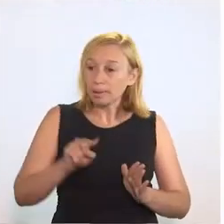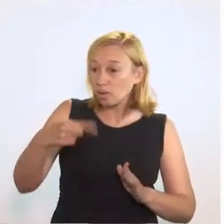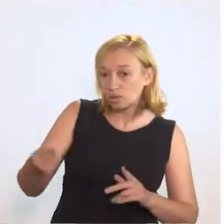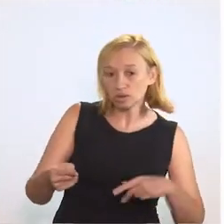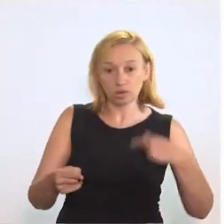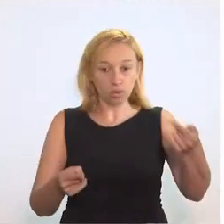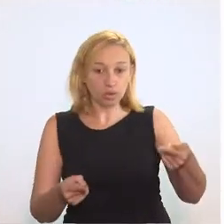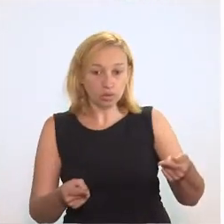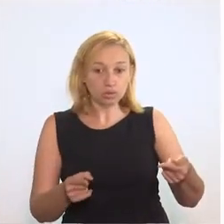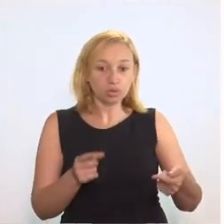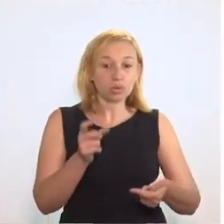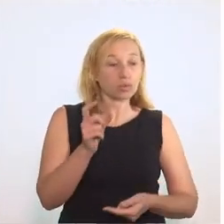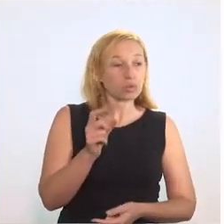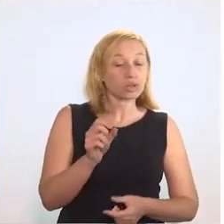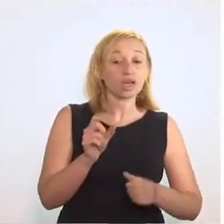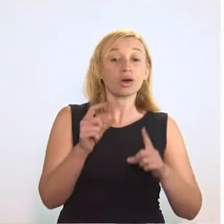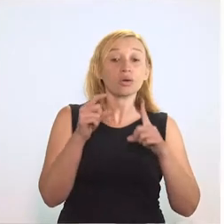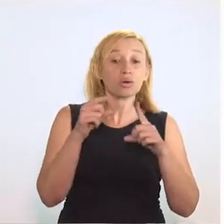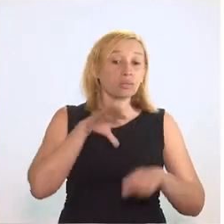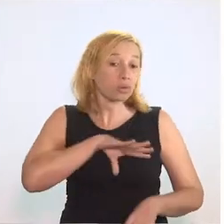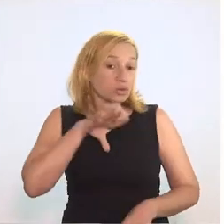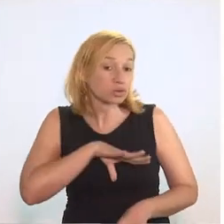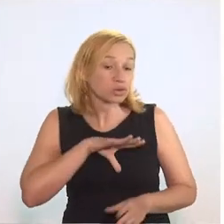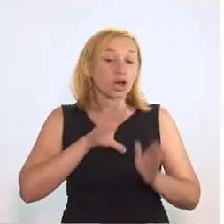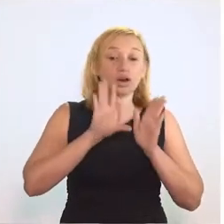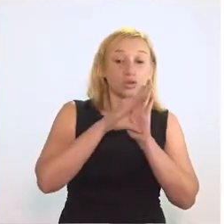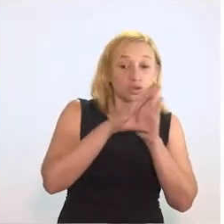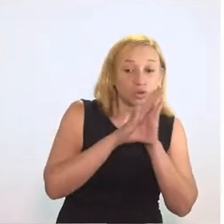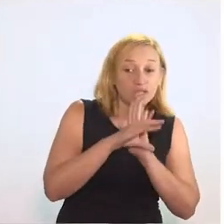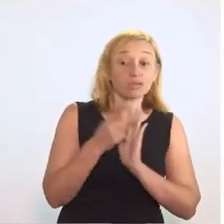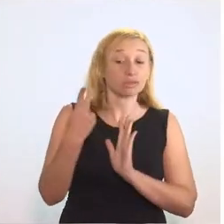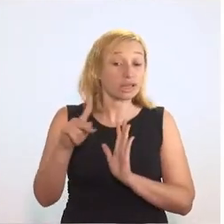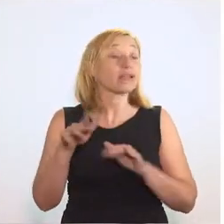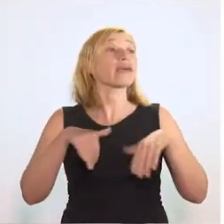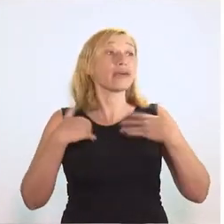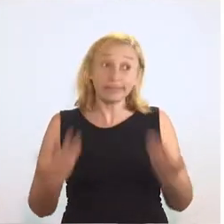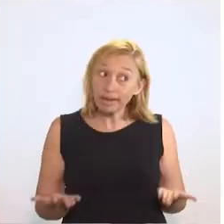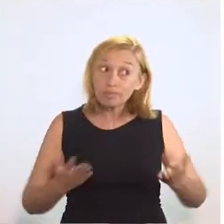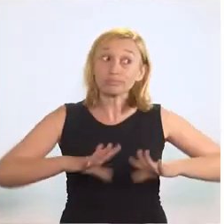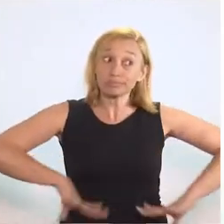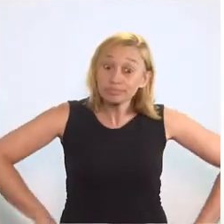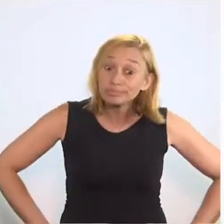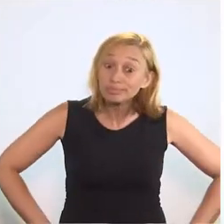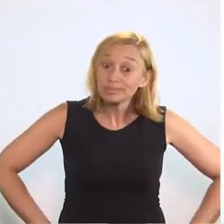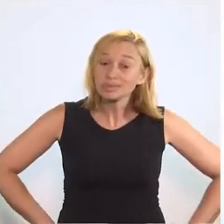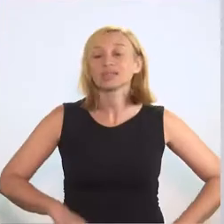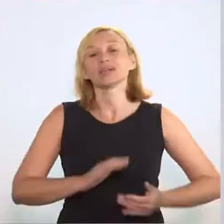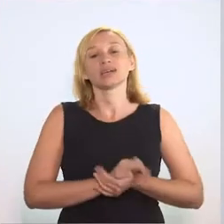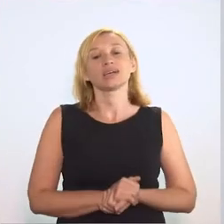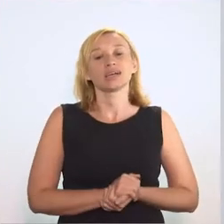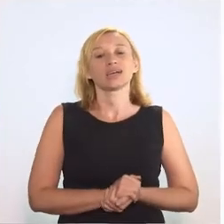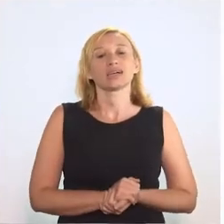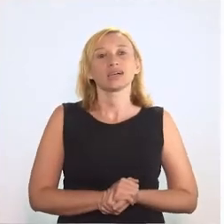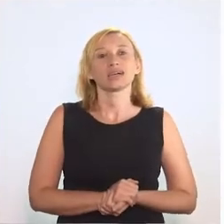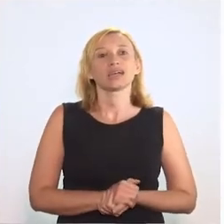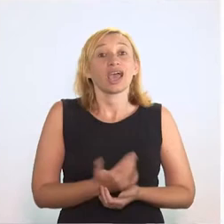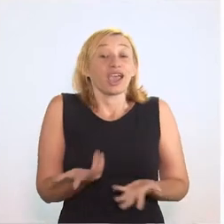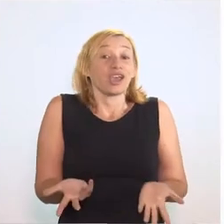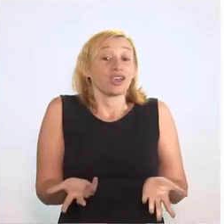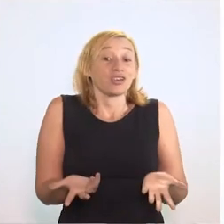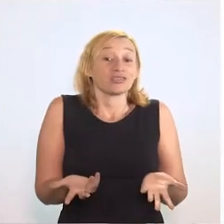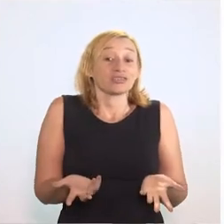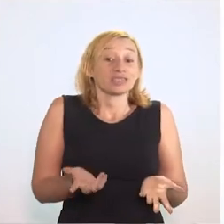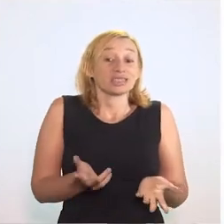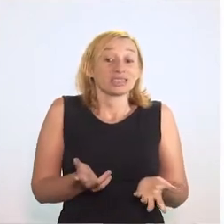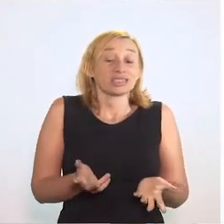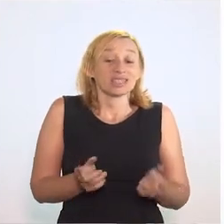um e para outro como é que é o português e o que significa os conceitos nele. Então, eu fico, né,